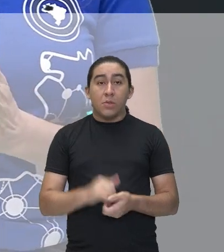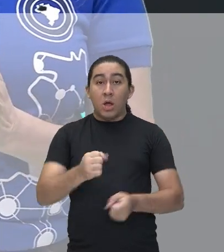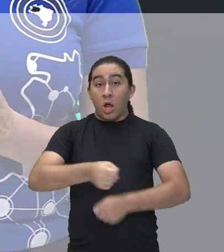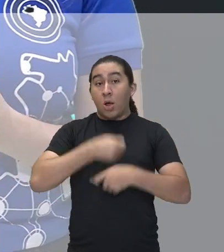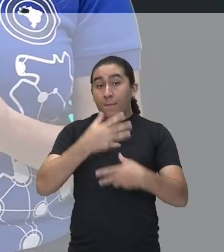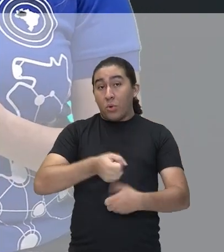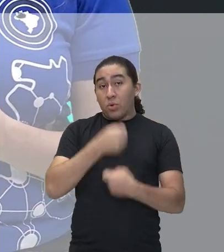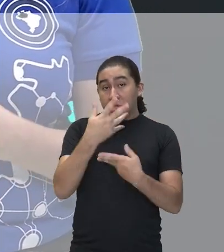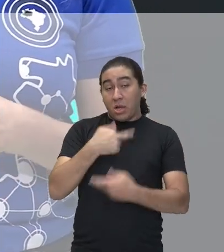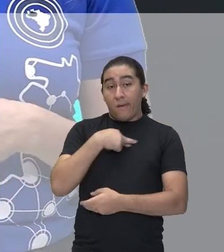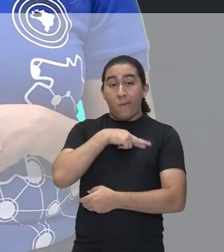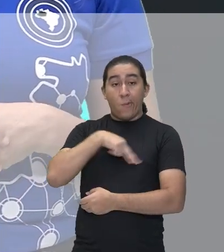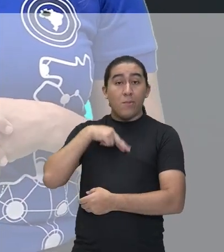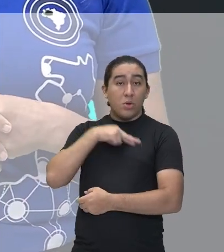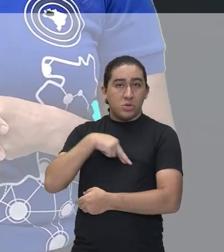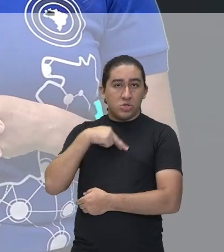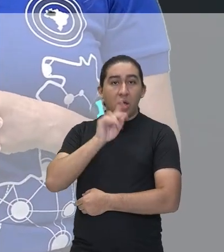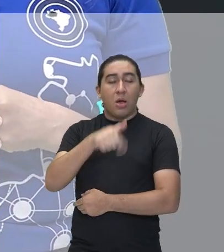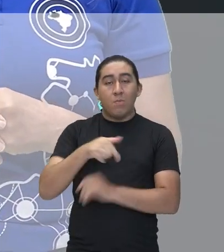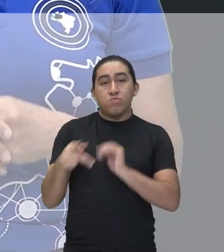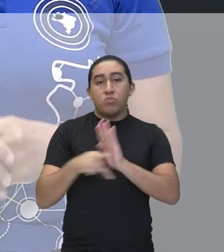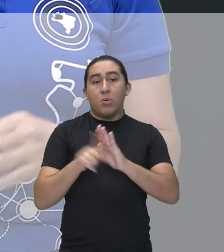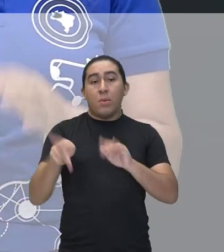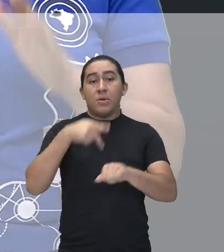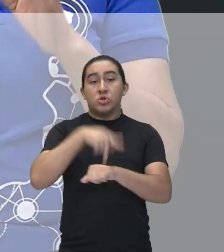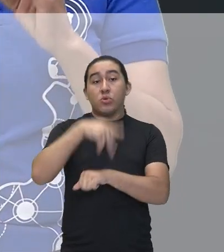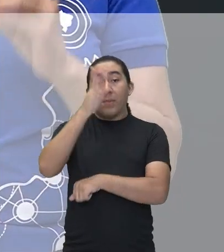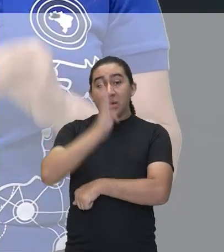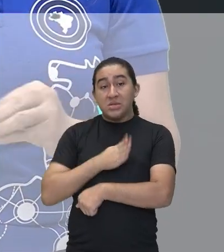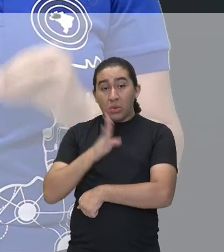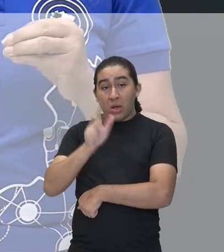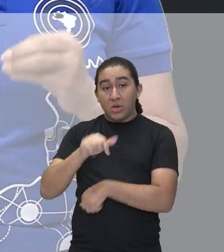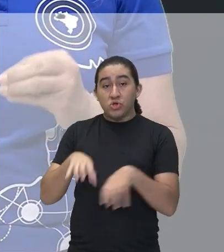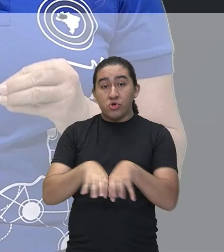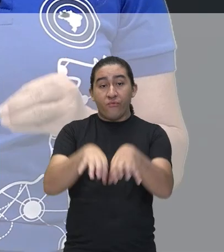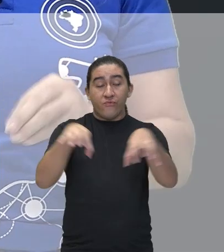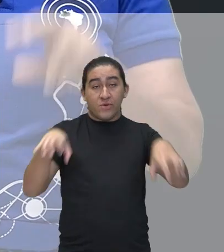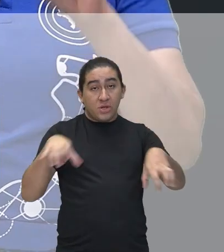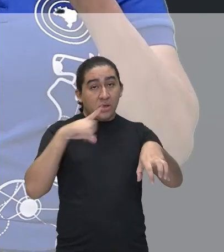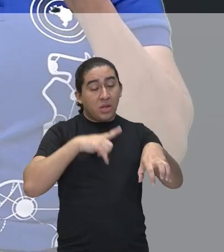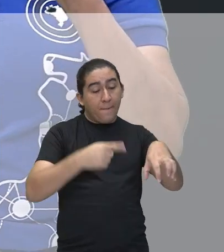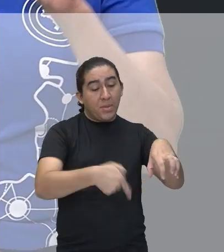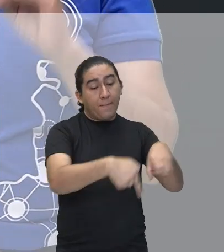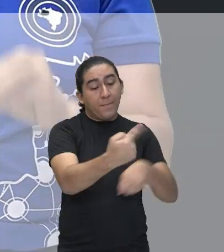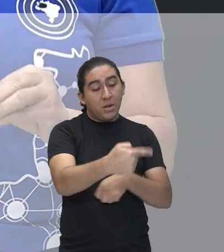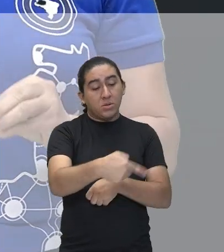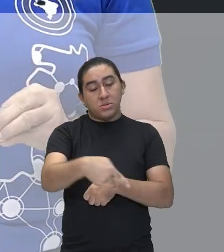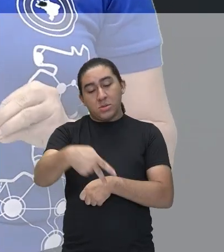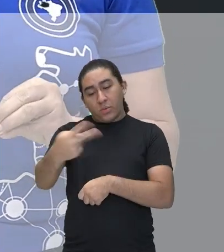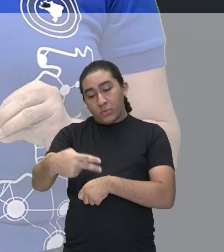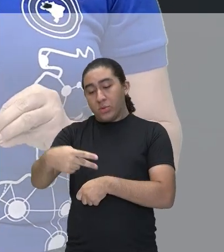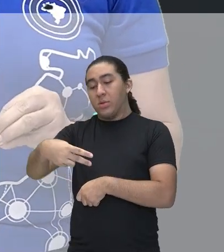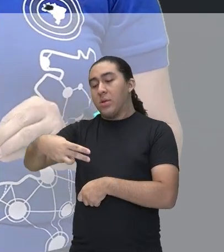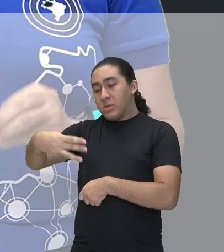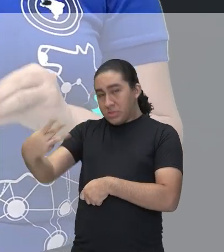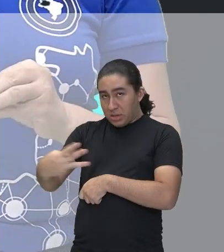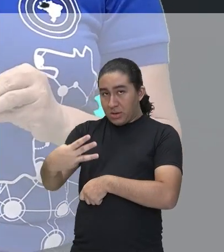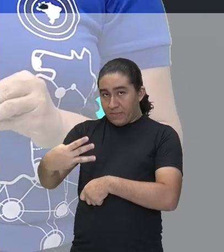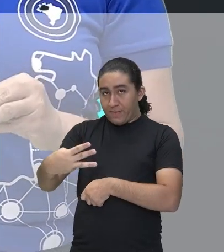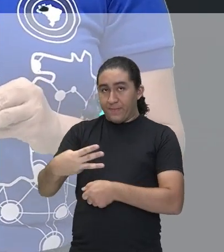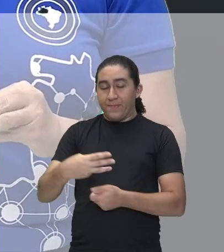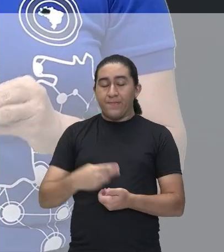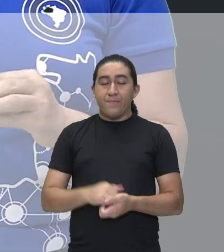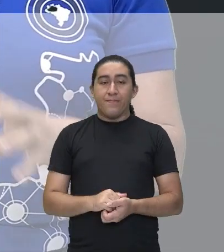romântica, feita no Brasil durante o romantismo, foi dividida pelos críticos em 3 gerações,